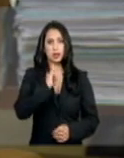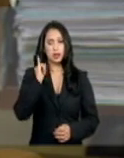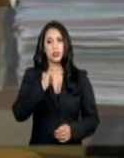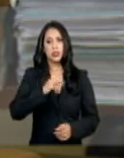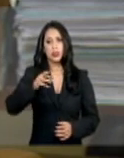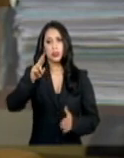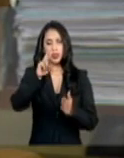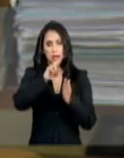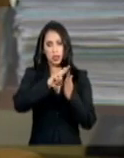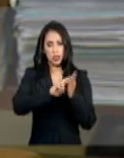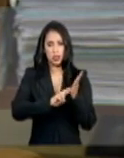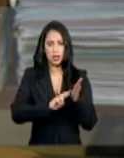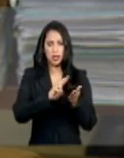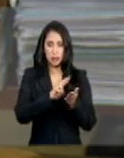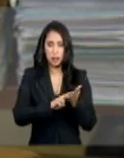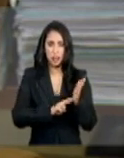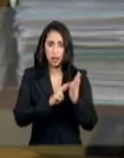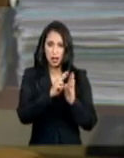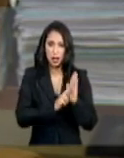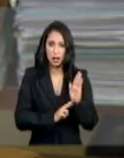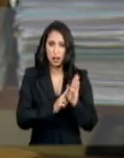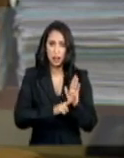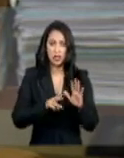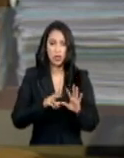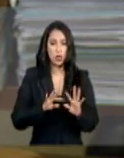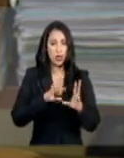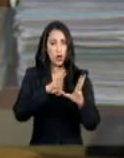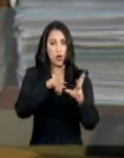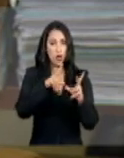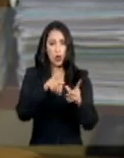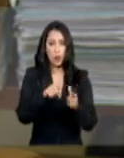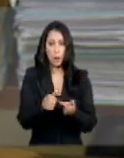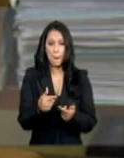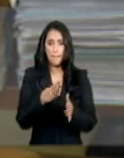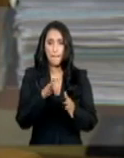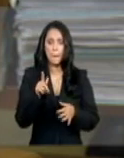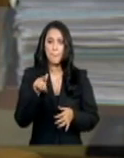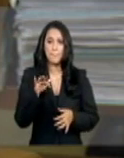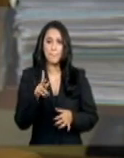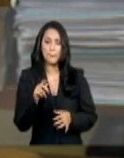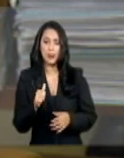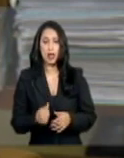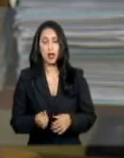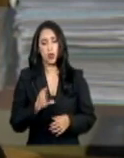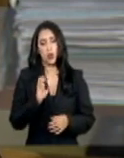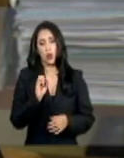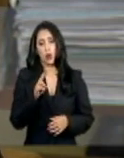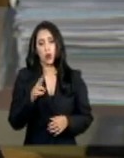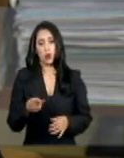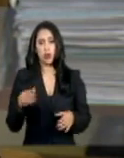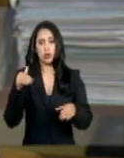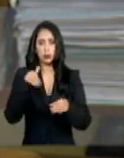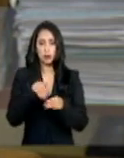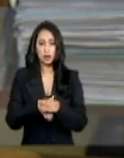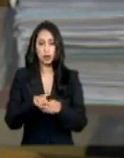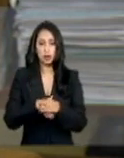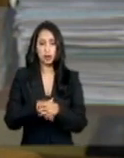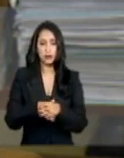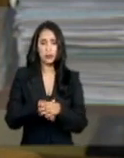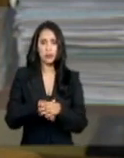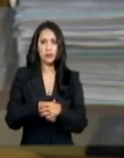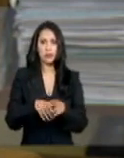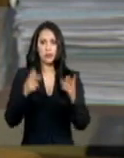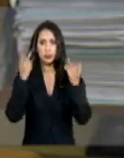regras constituem seja no plano global seja na esfera doméstica a tradução normativa daquela